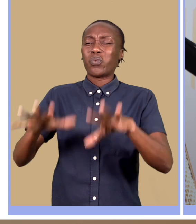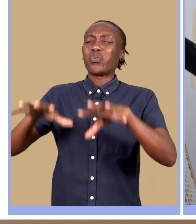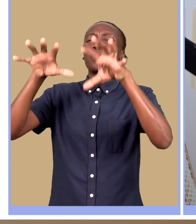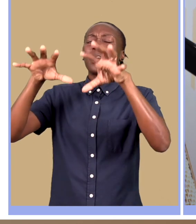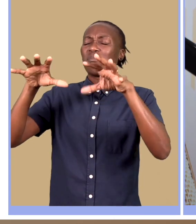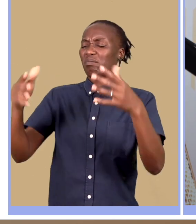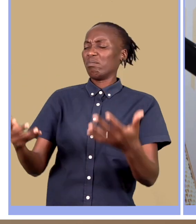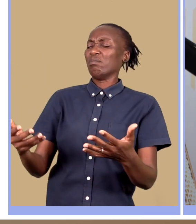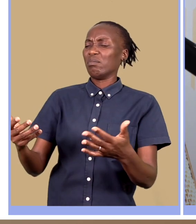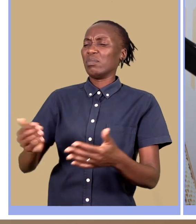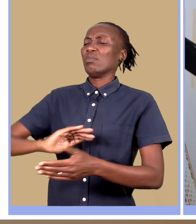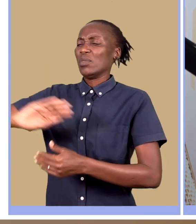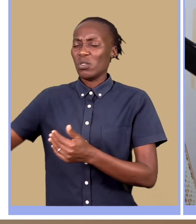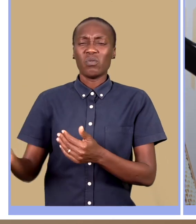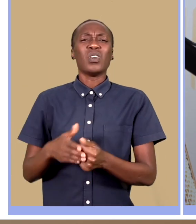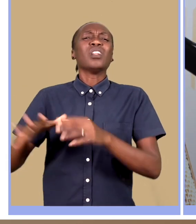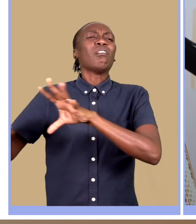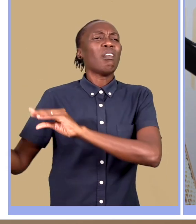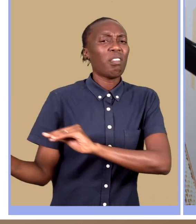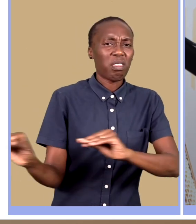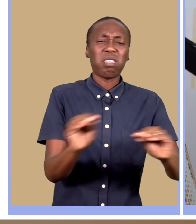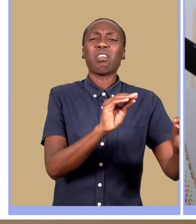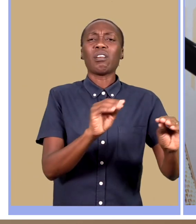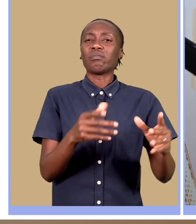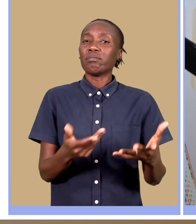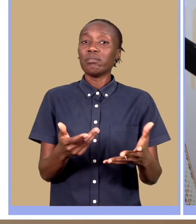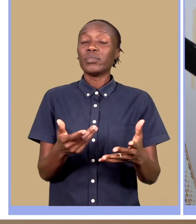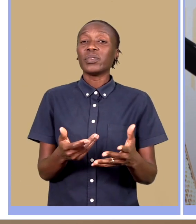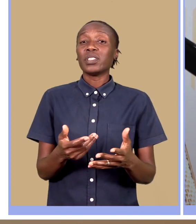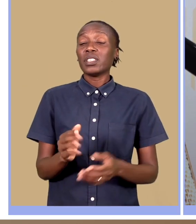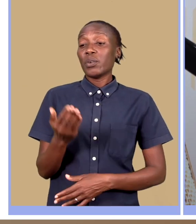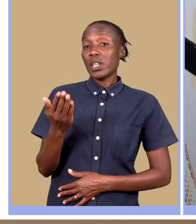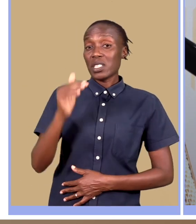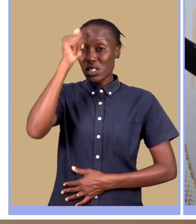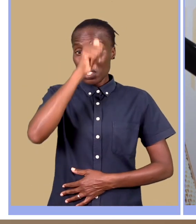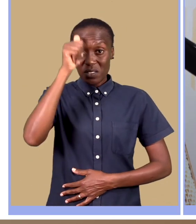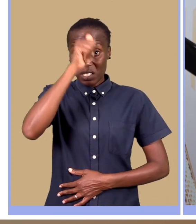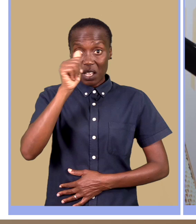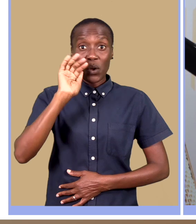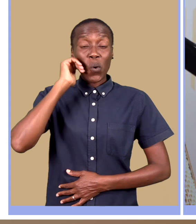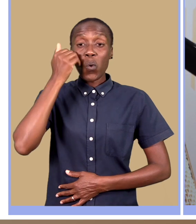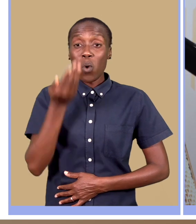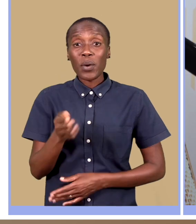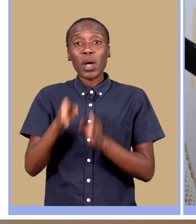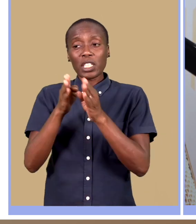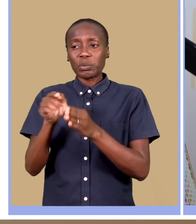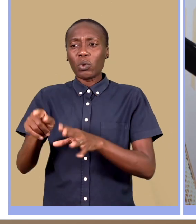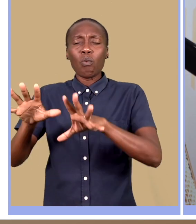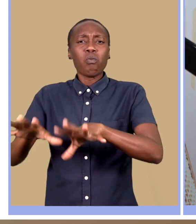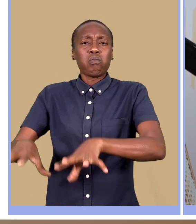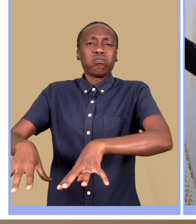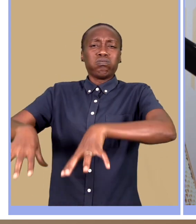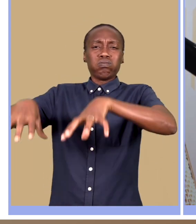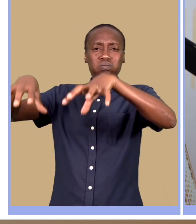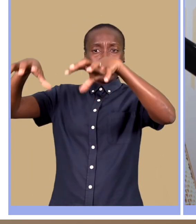não se faz nada. Então, as academias poderiam fazer um trabalho que aqueles sítios que ficam